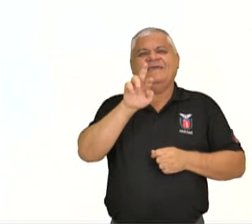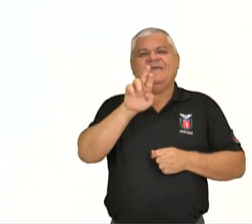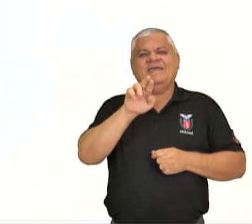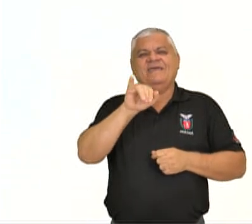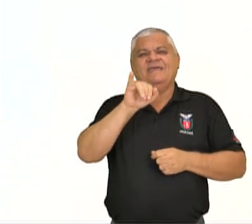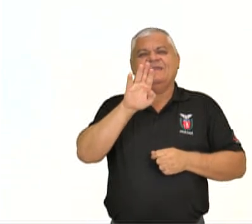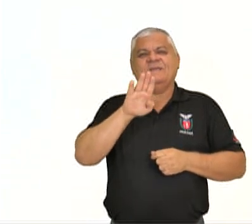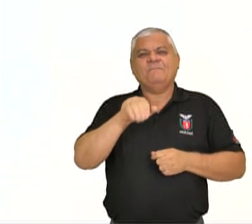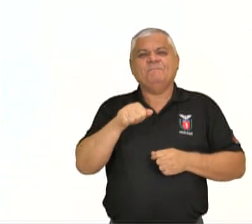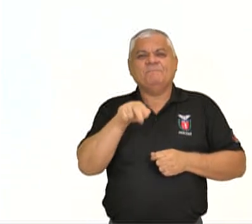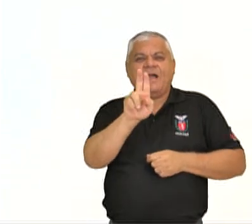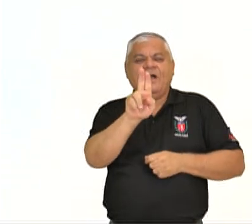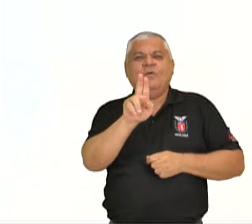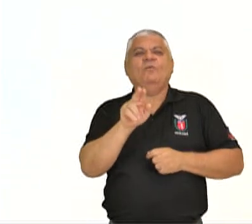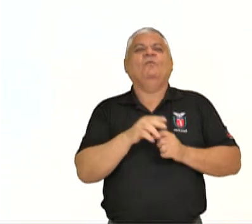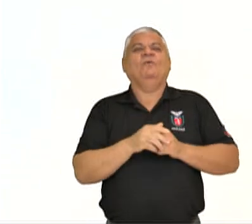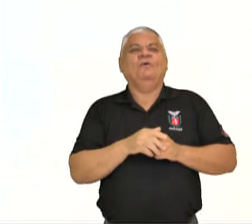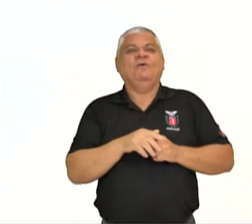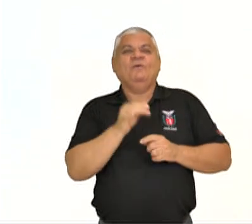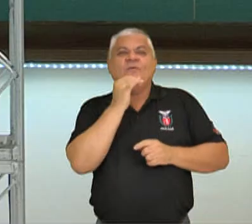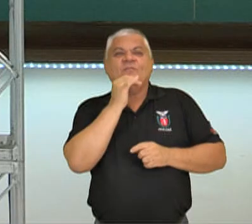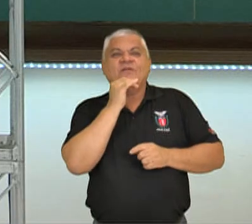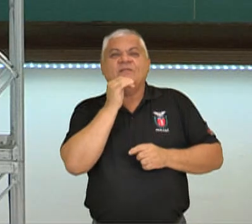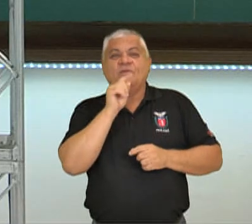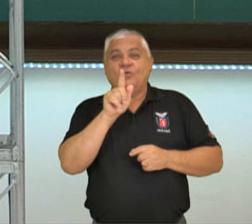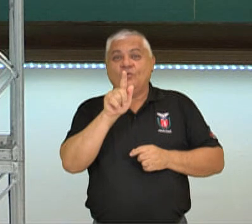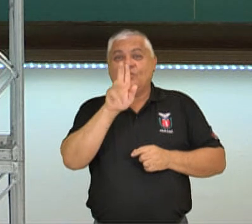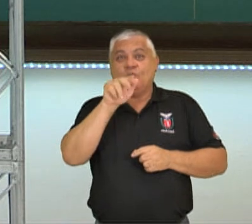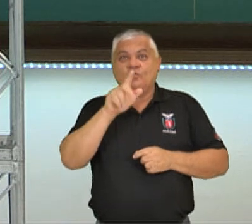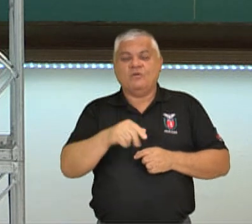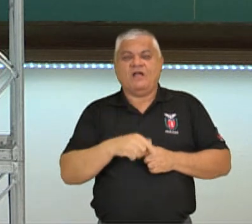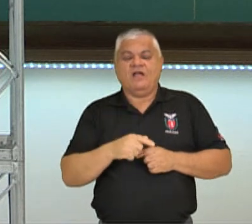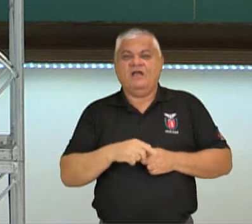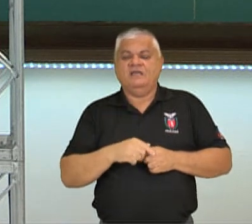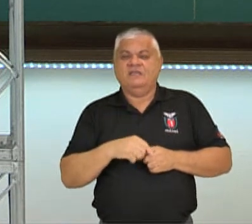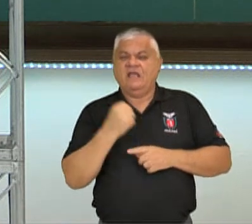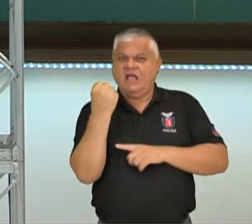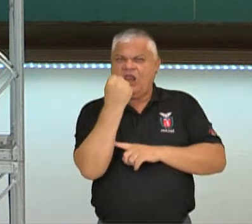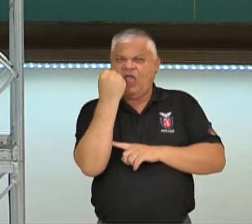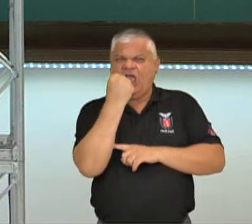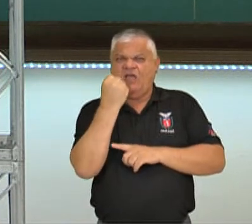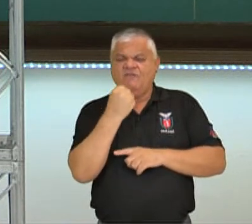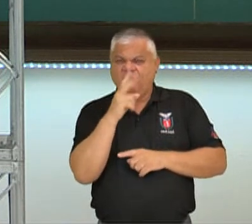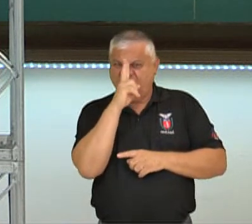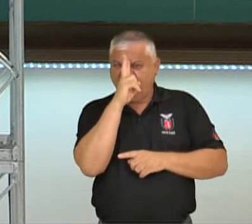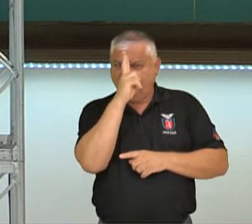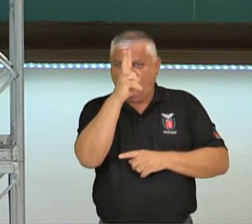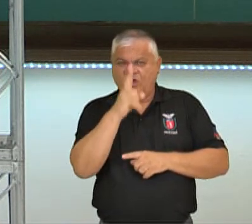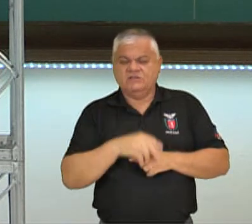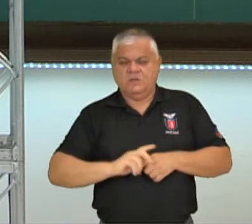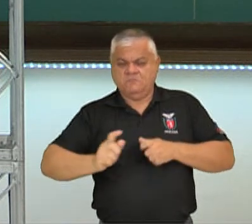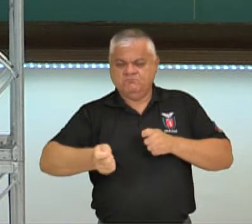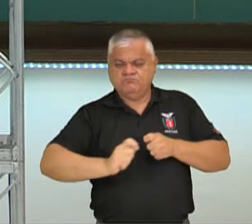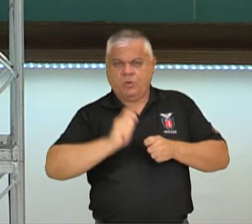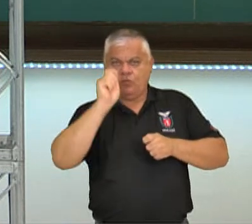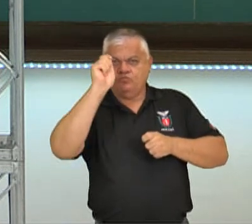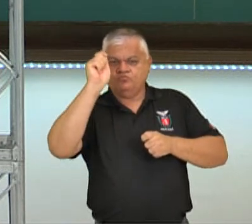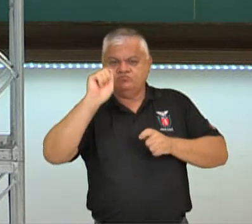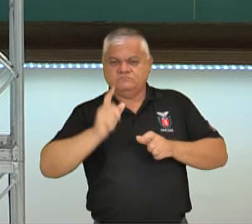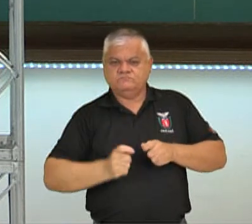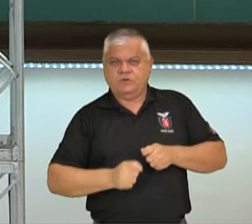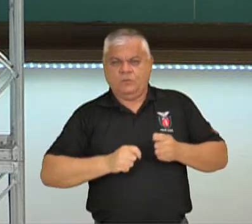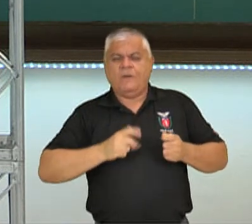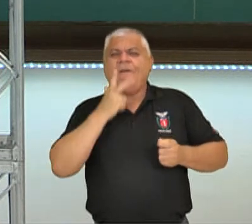é aquele berimbau mais grave, com o som mais grave, que faz a marcação como se fosse um